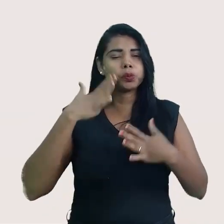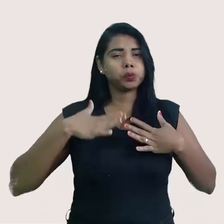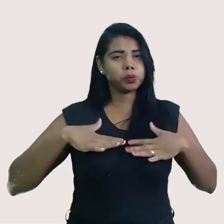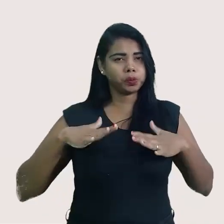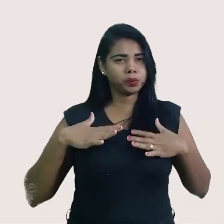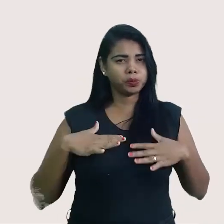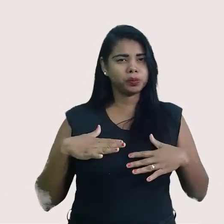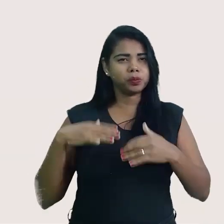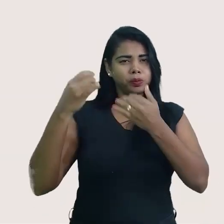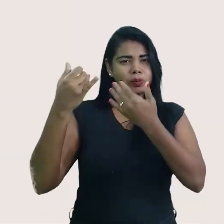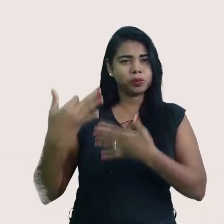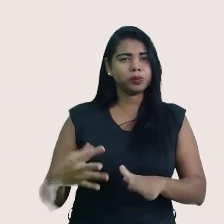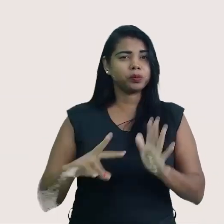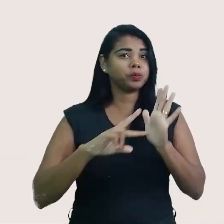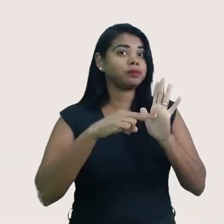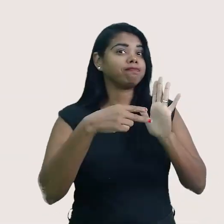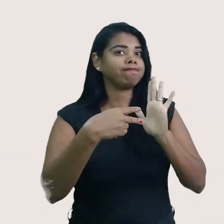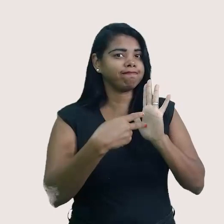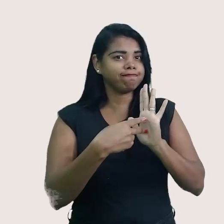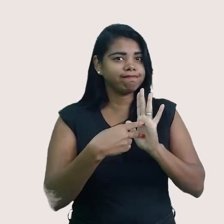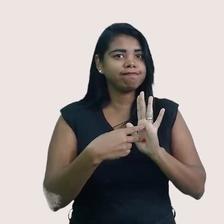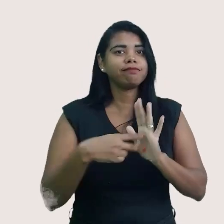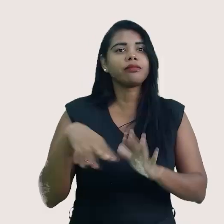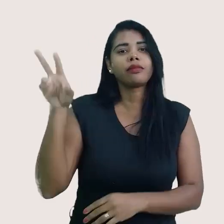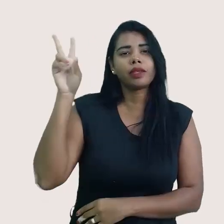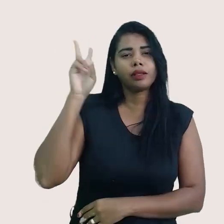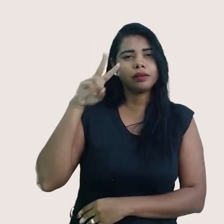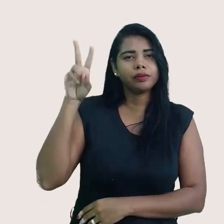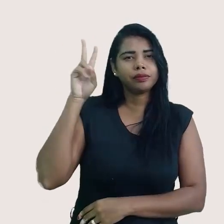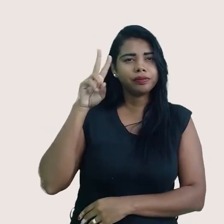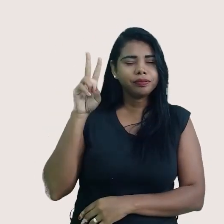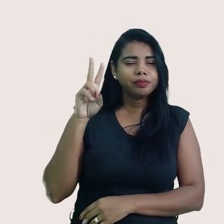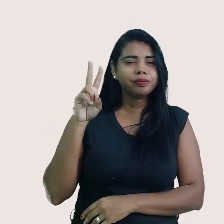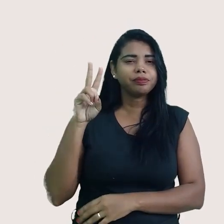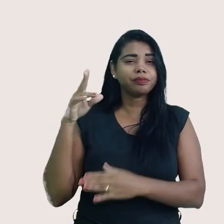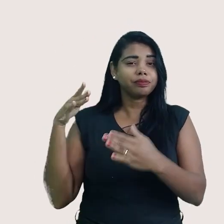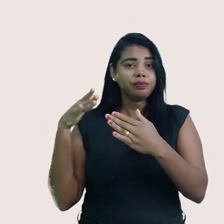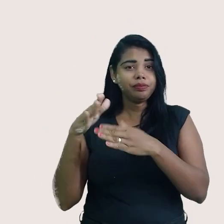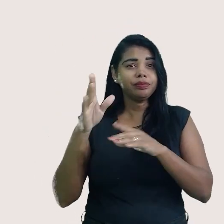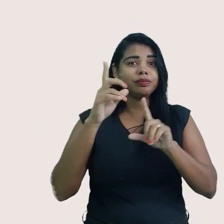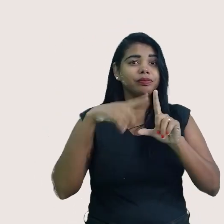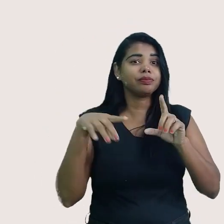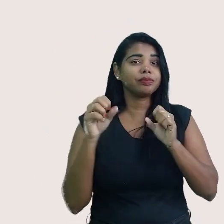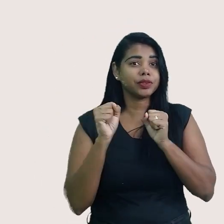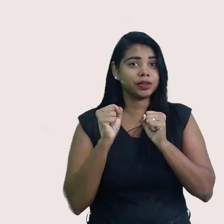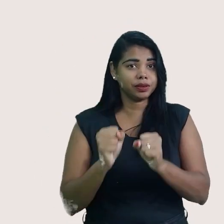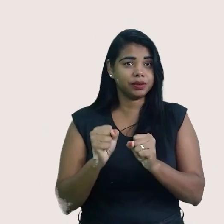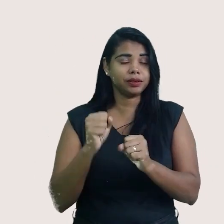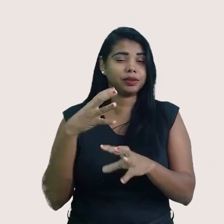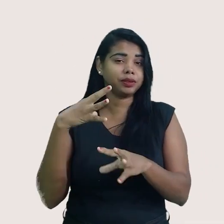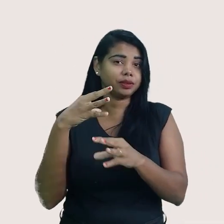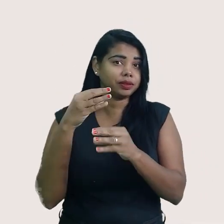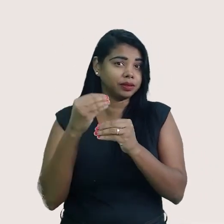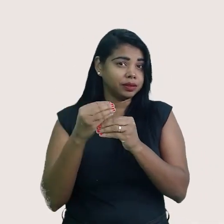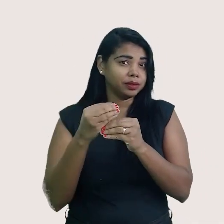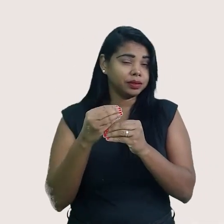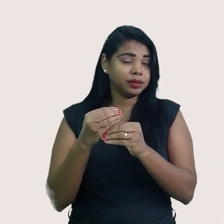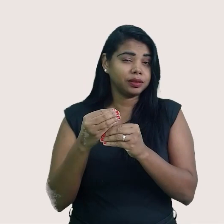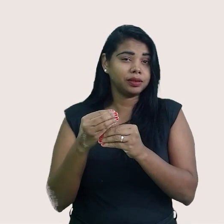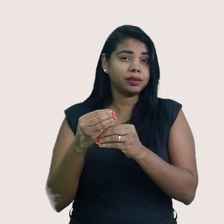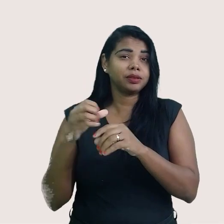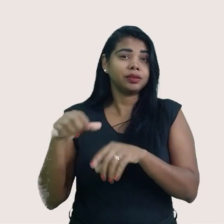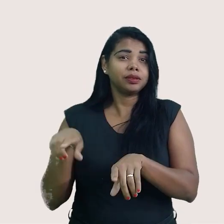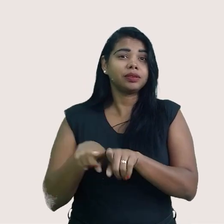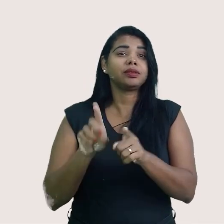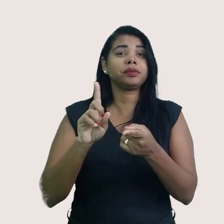quer dizer. Lembre-se que quando a gente fala dessa interferência, a interferência ela pode ser construtiva e destrutiva.